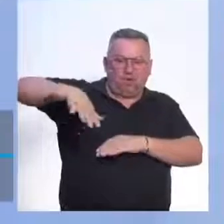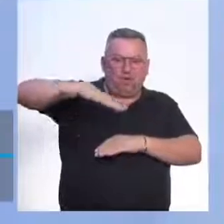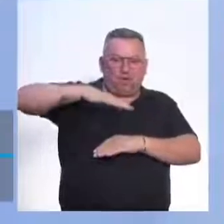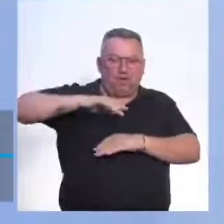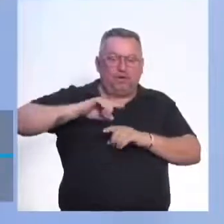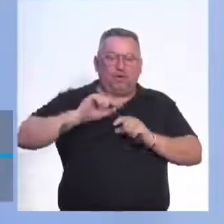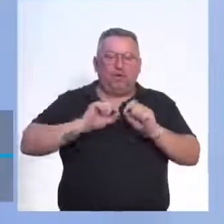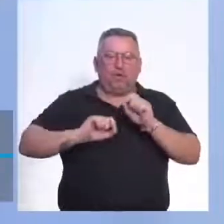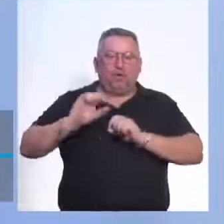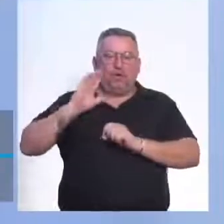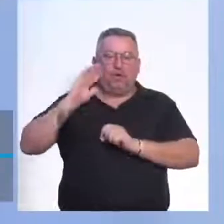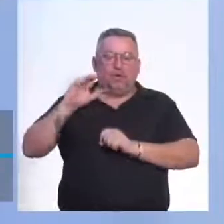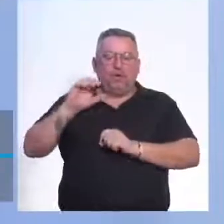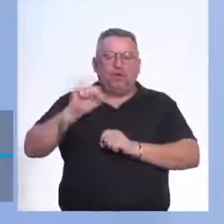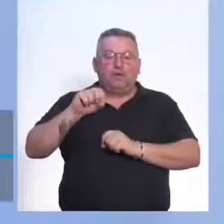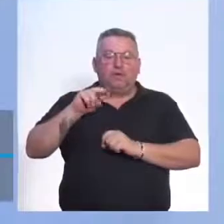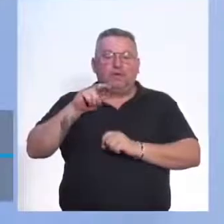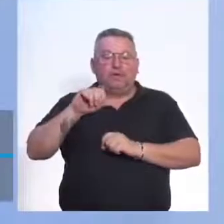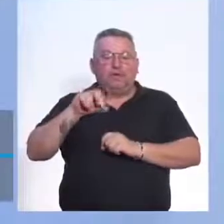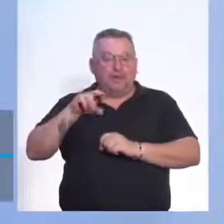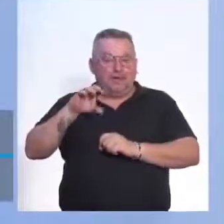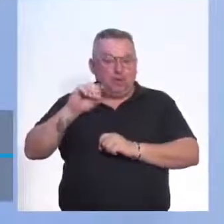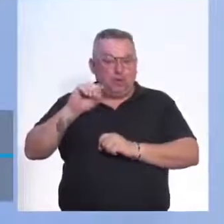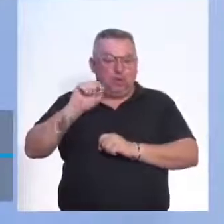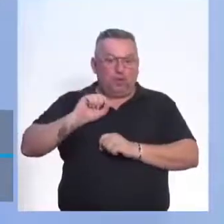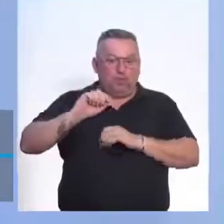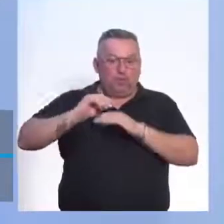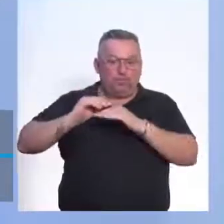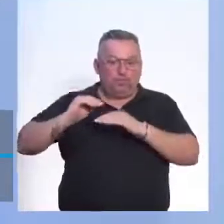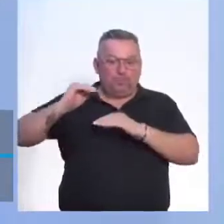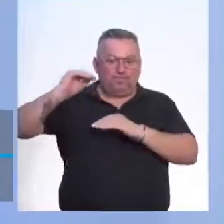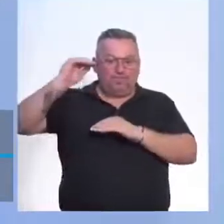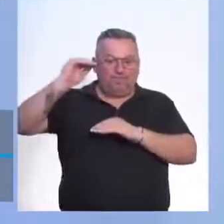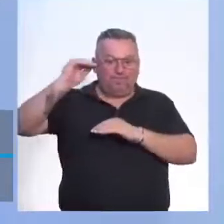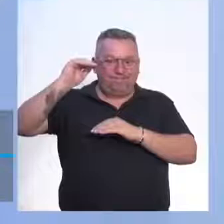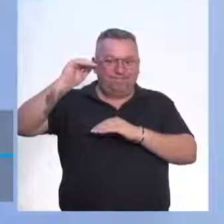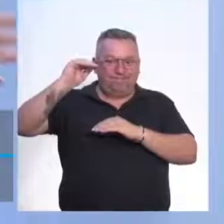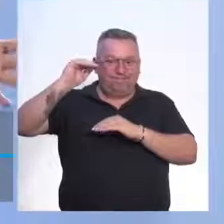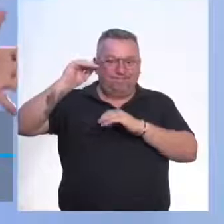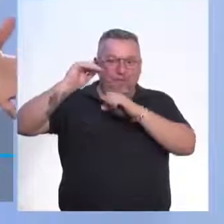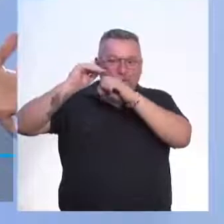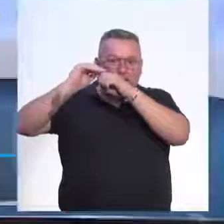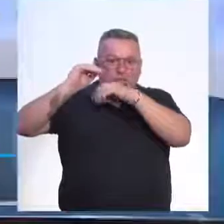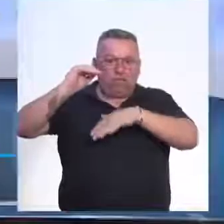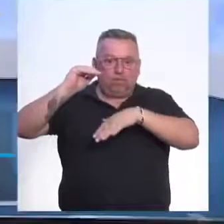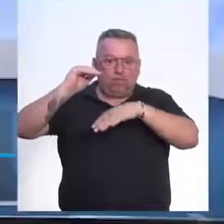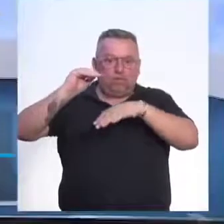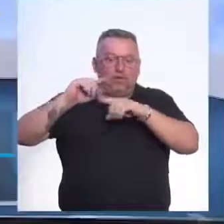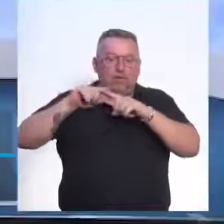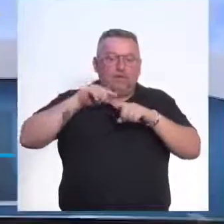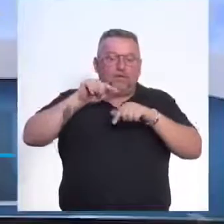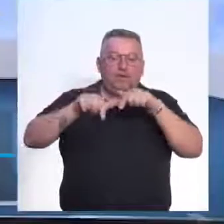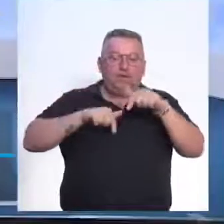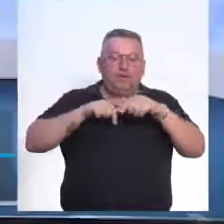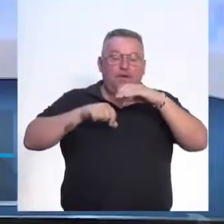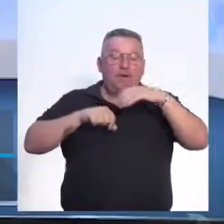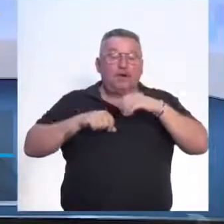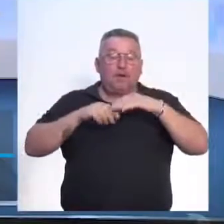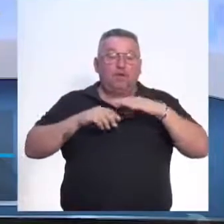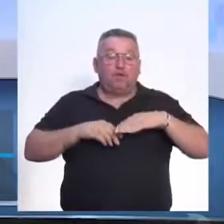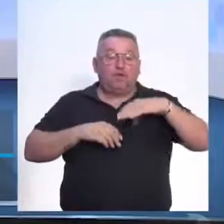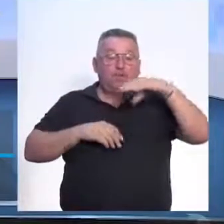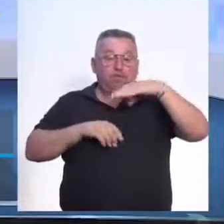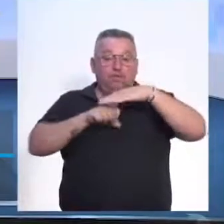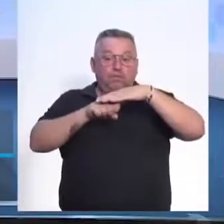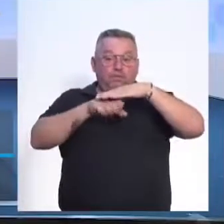Então, o que é ser um suzerano? Olha só, eu sou um suzerano e você vai ser meu vassalo. Tudo bem. Beleza? Beleza. Só que, assim,